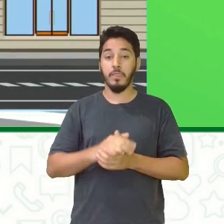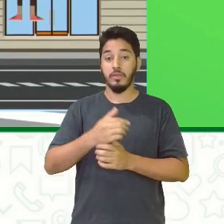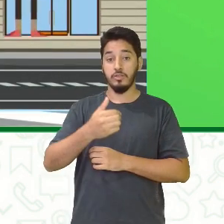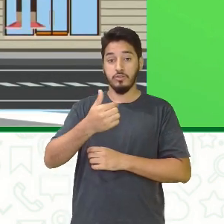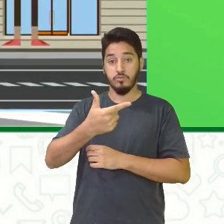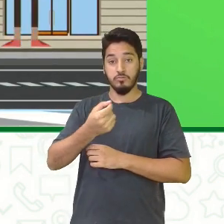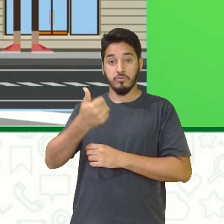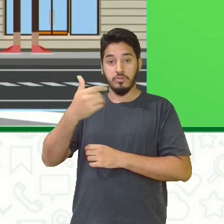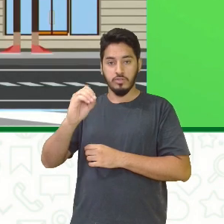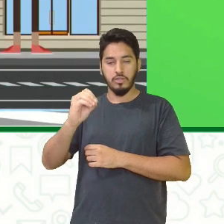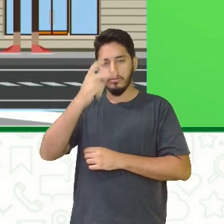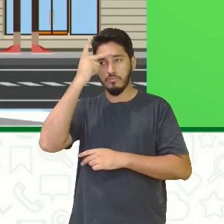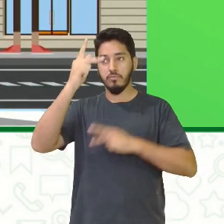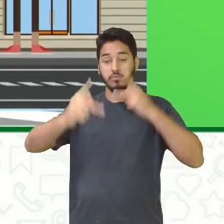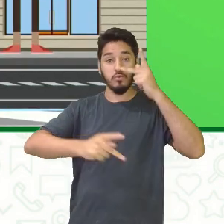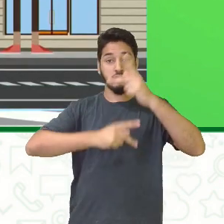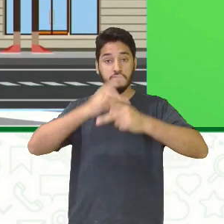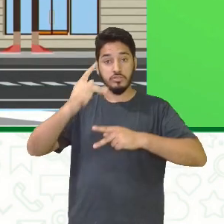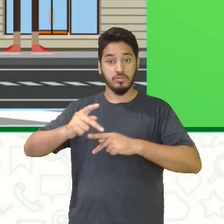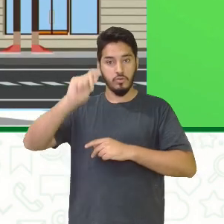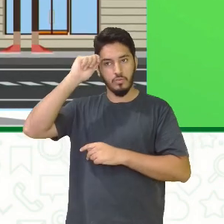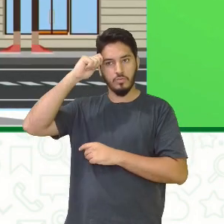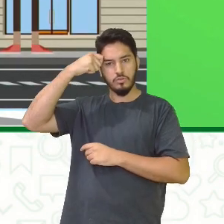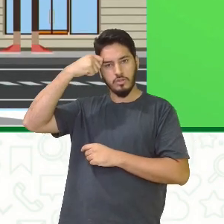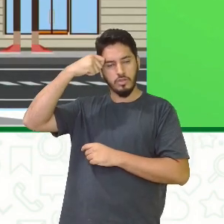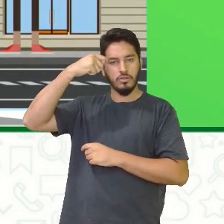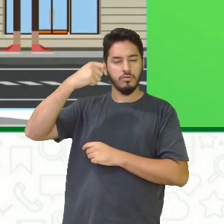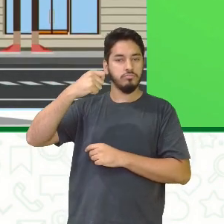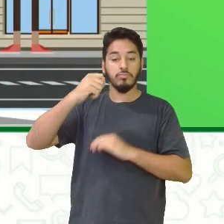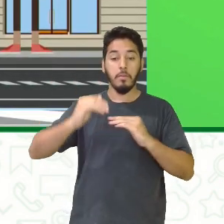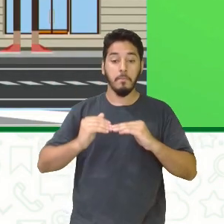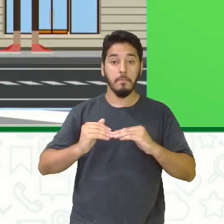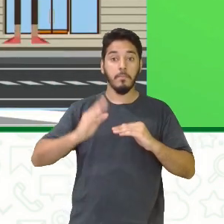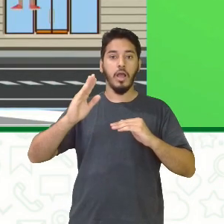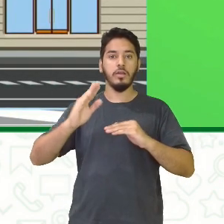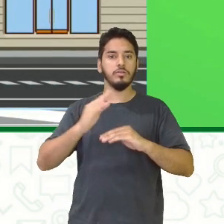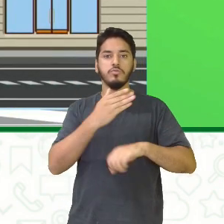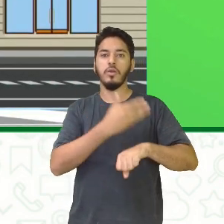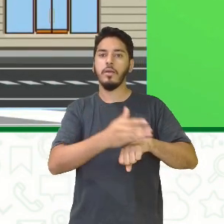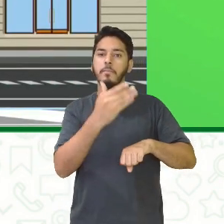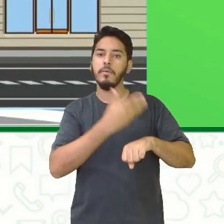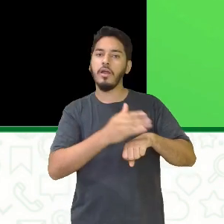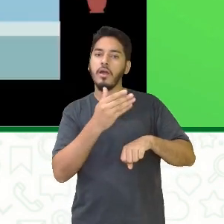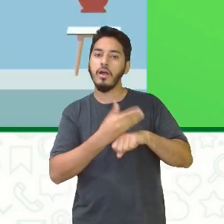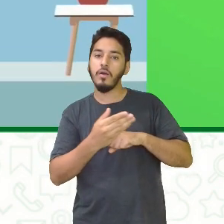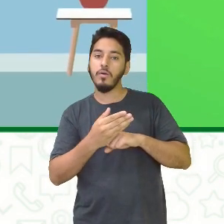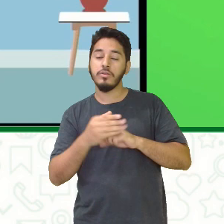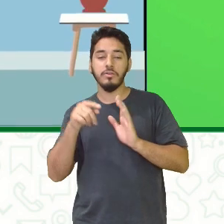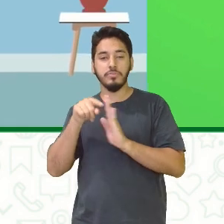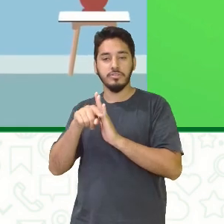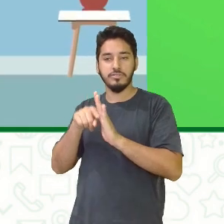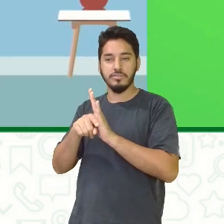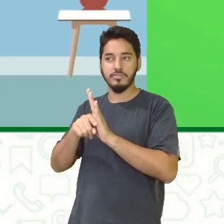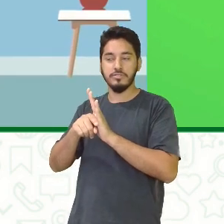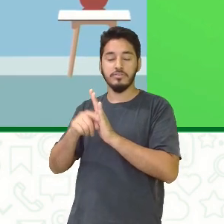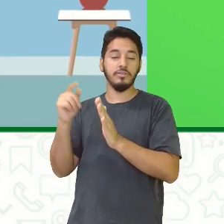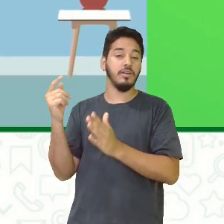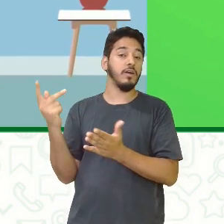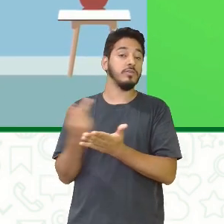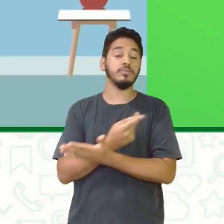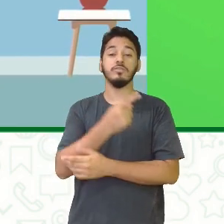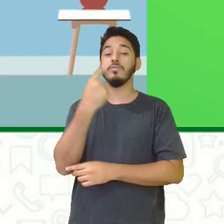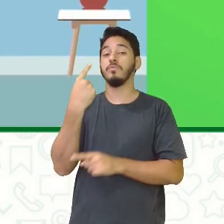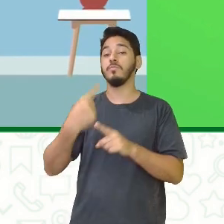população negra, composta por negros e pardos, ultrapassou a raça branca nesse tipo de pesquisa. Isso aconteceu porque, por